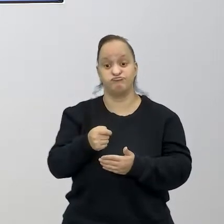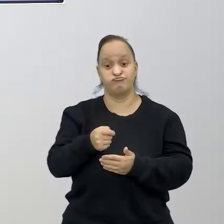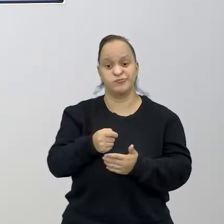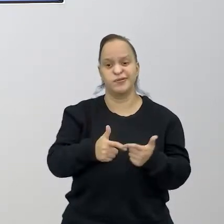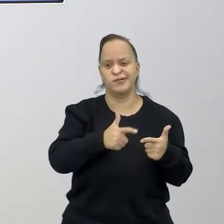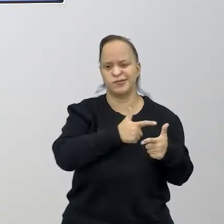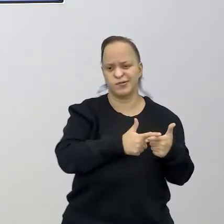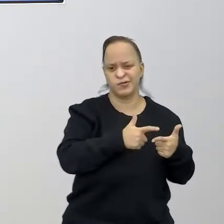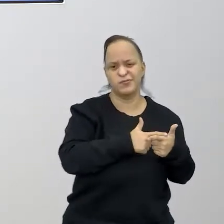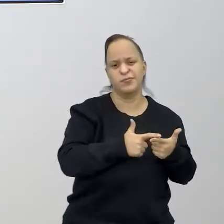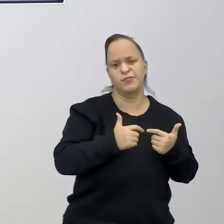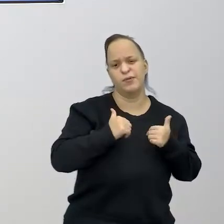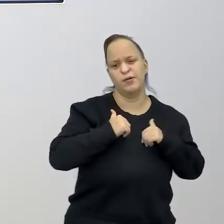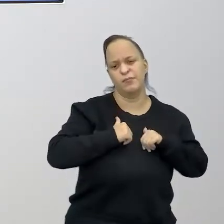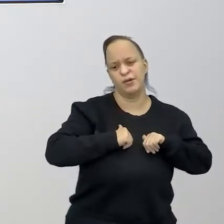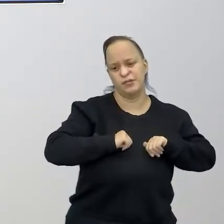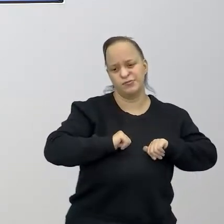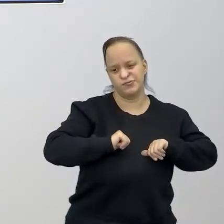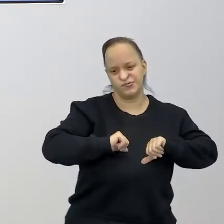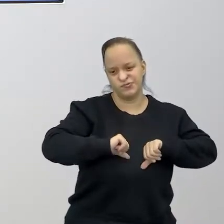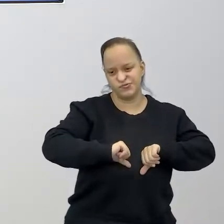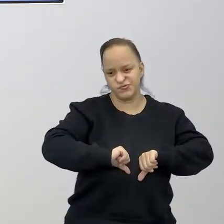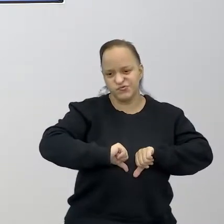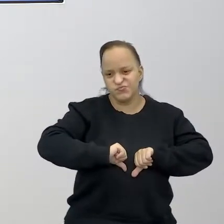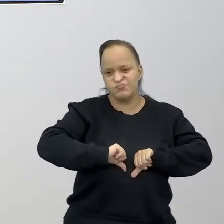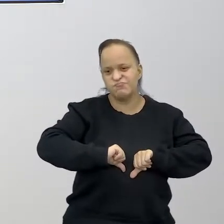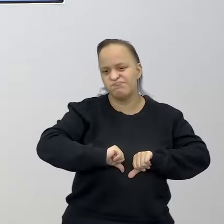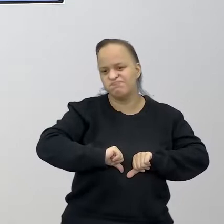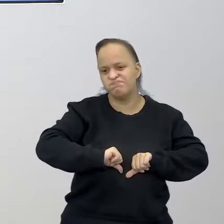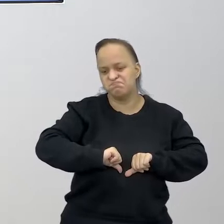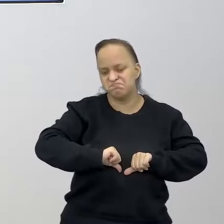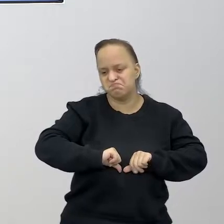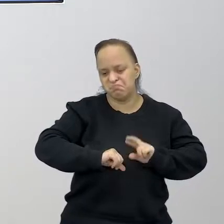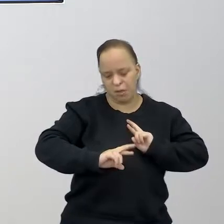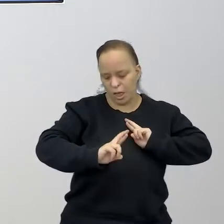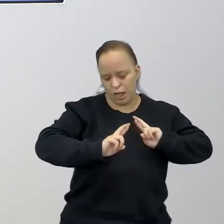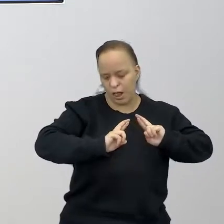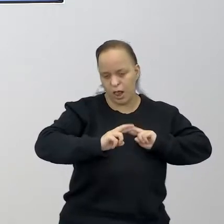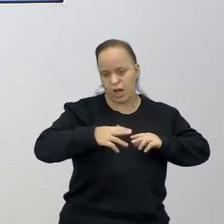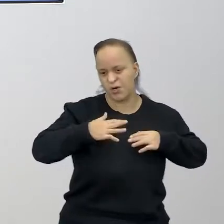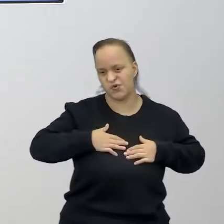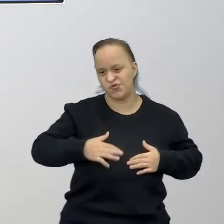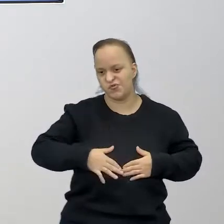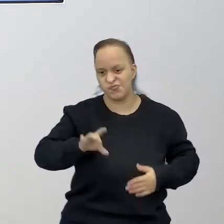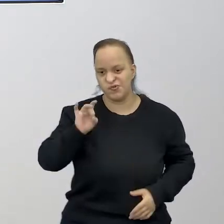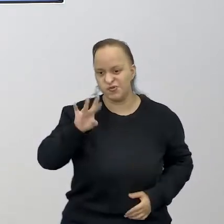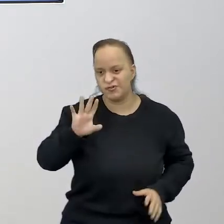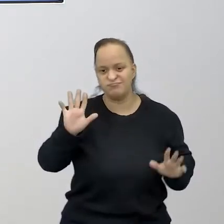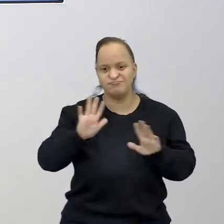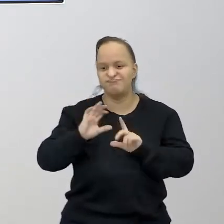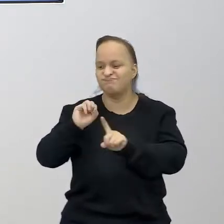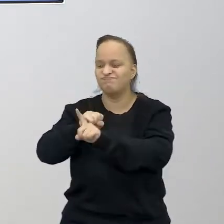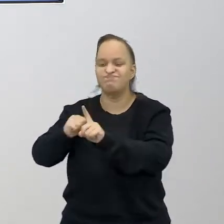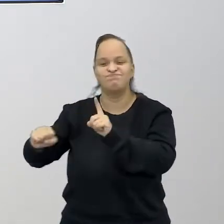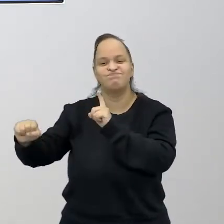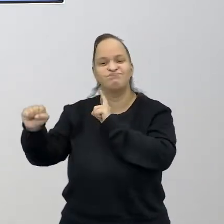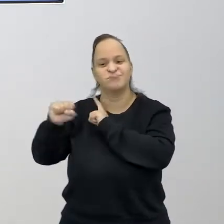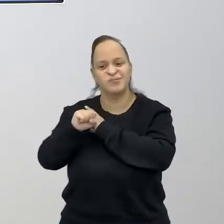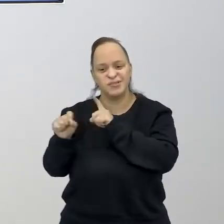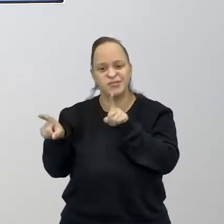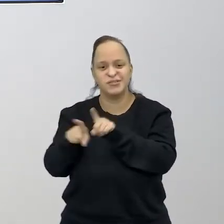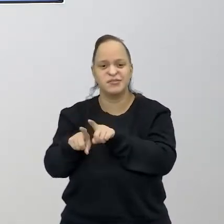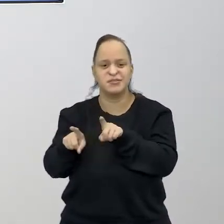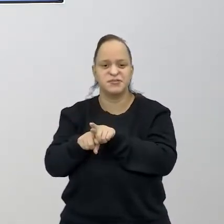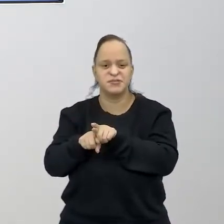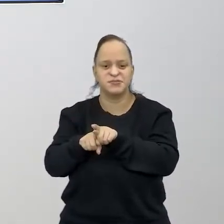de autoestima, não é uma relação só com o nosso corpo, mas é uma relação com a vida social. Porque assim, o fato de eu olhar